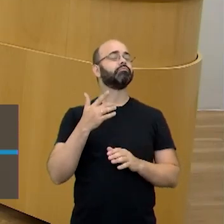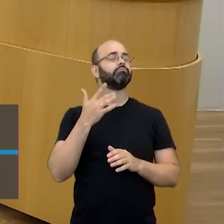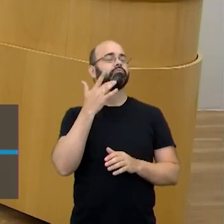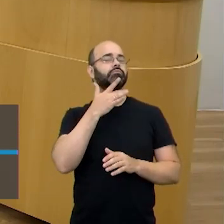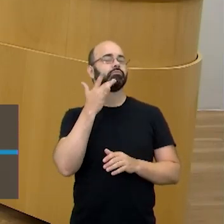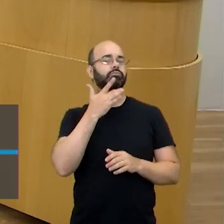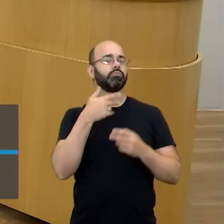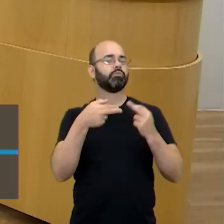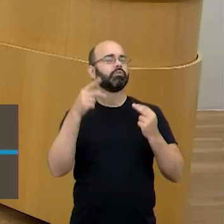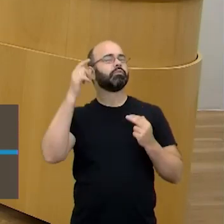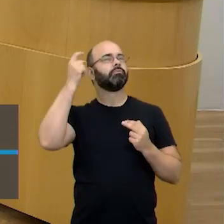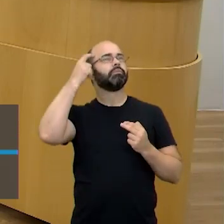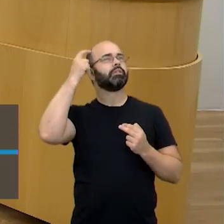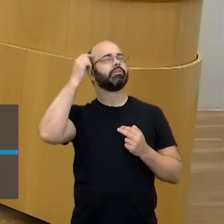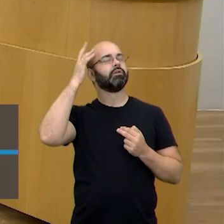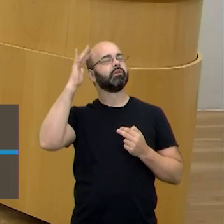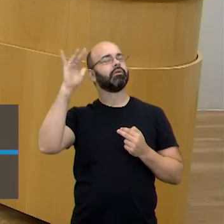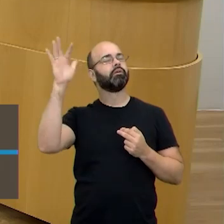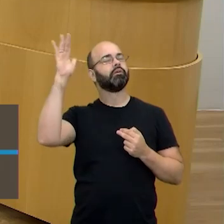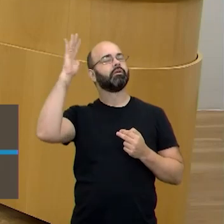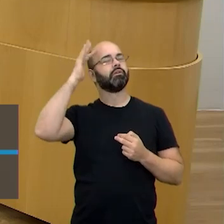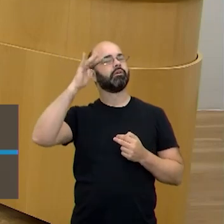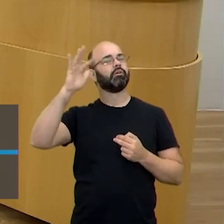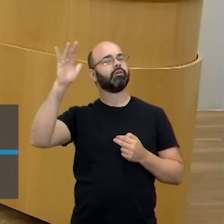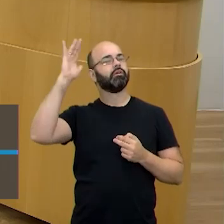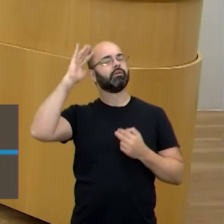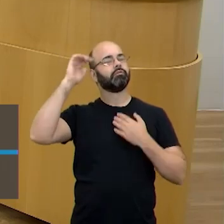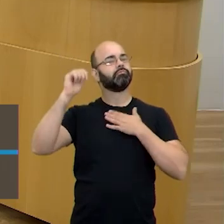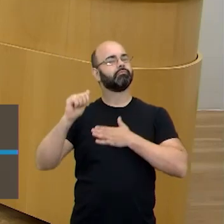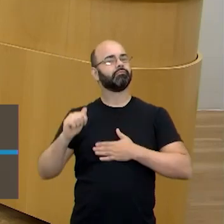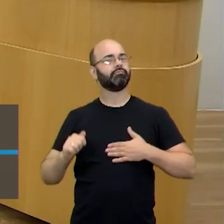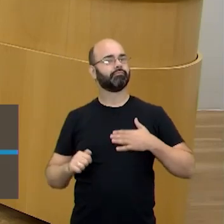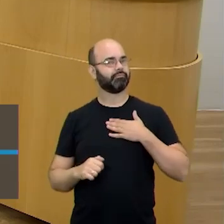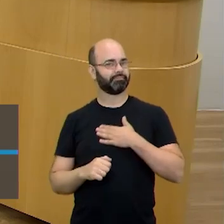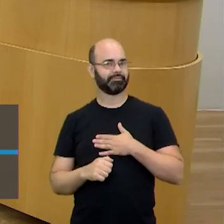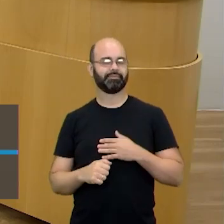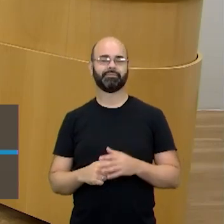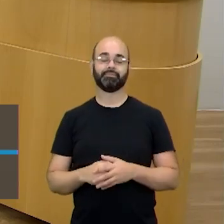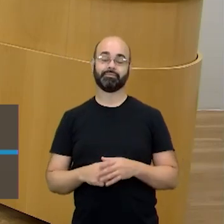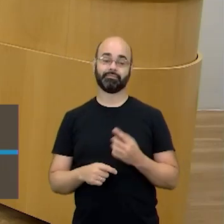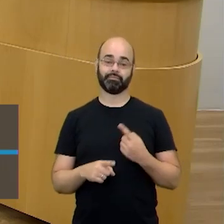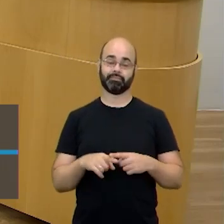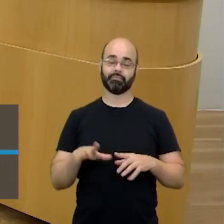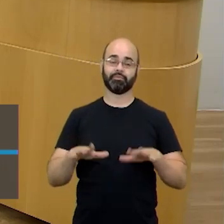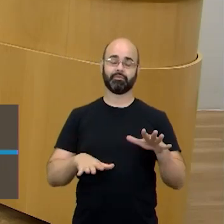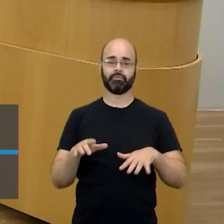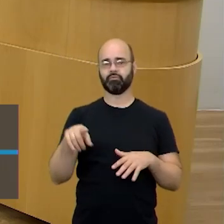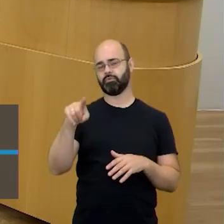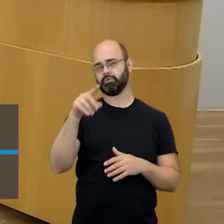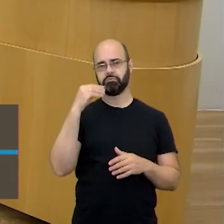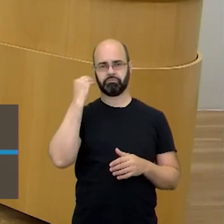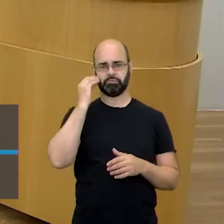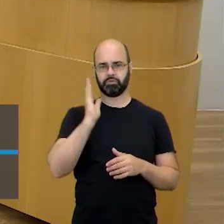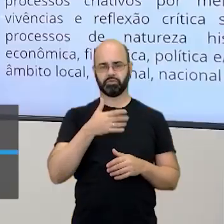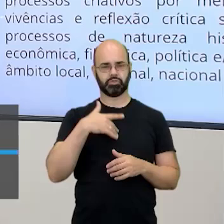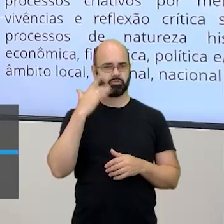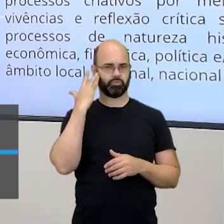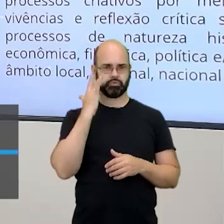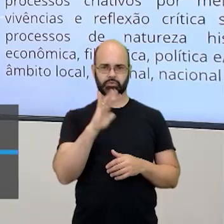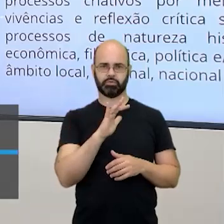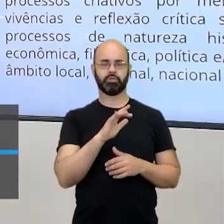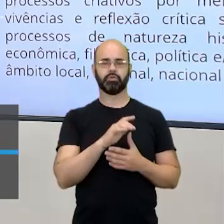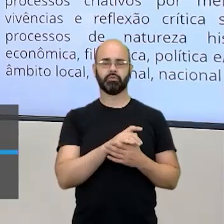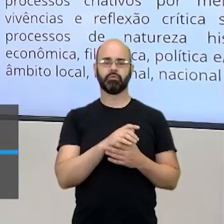em algo. Você está tendo prazer. Muitas vezes a gente tem a fruição, não sei se você já teve essa experiência, quando a